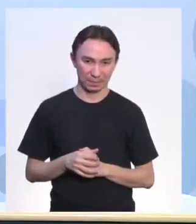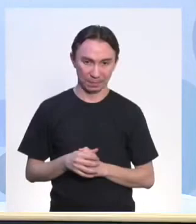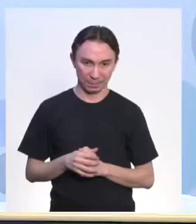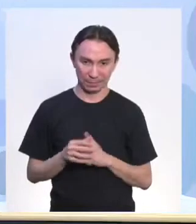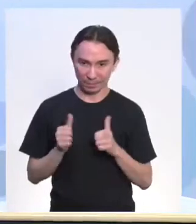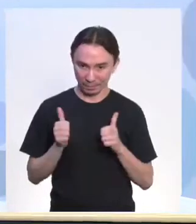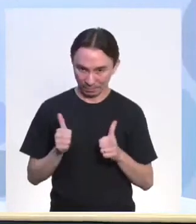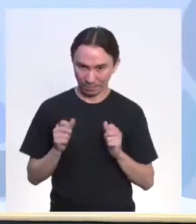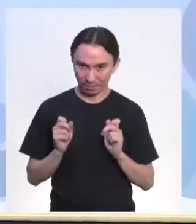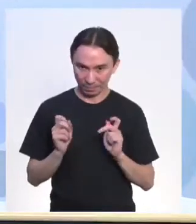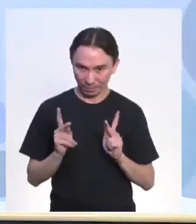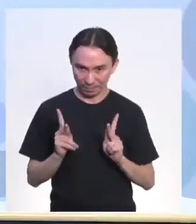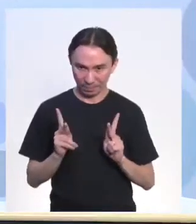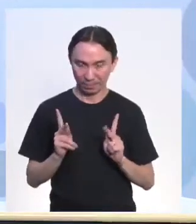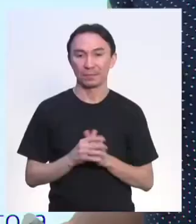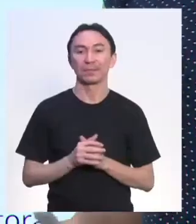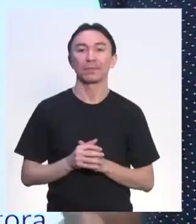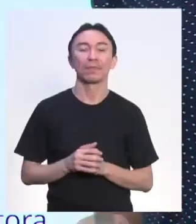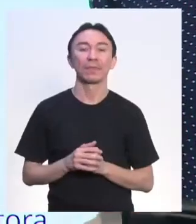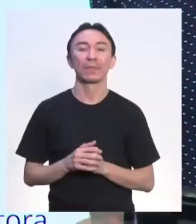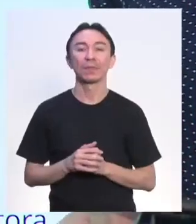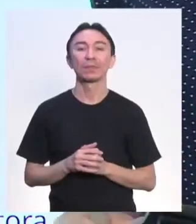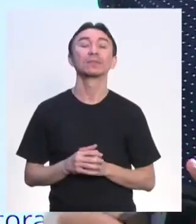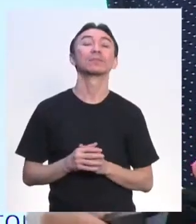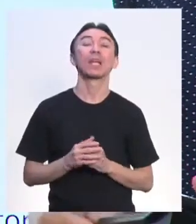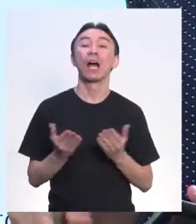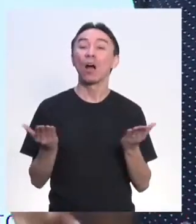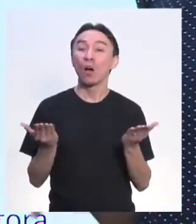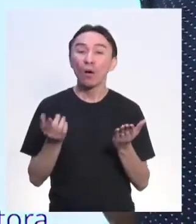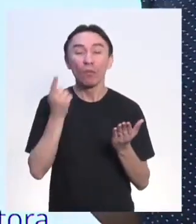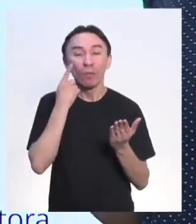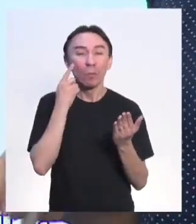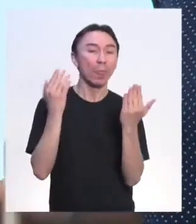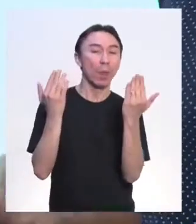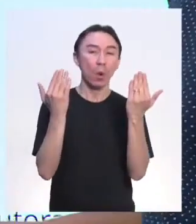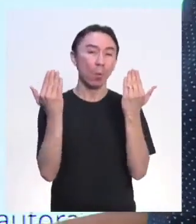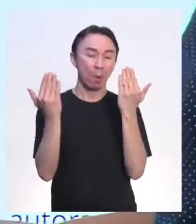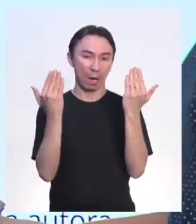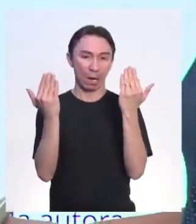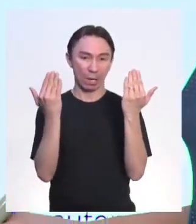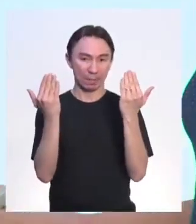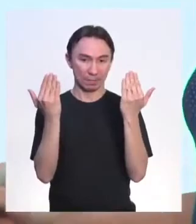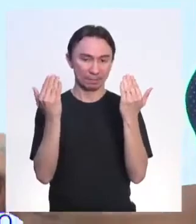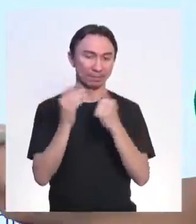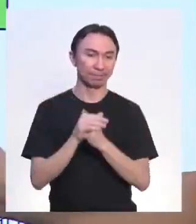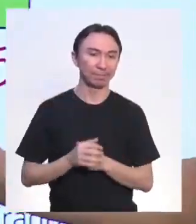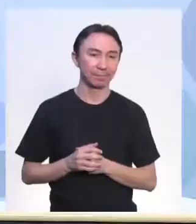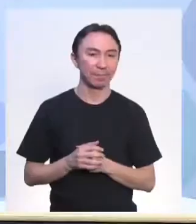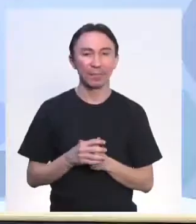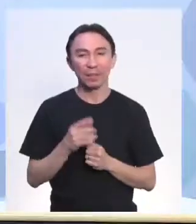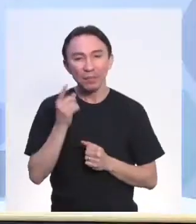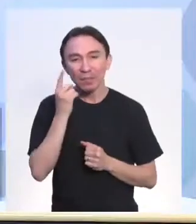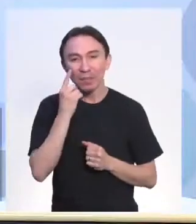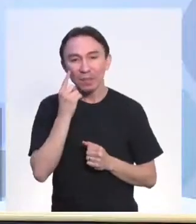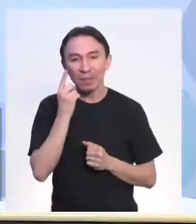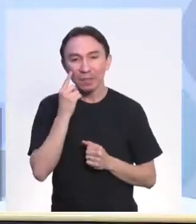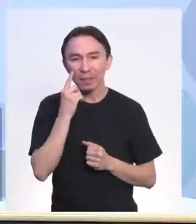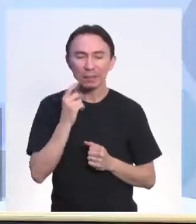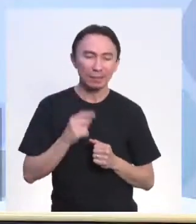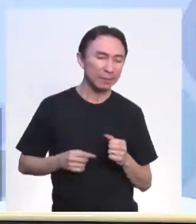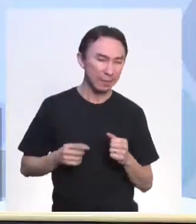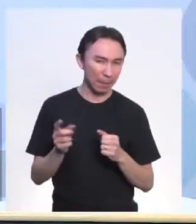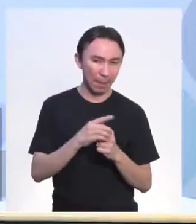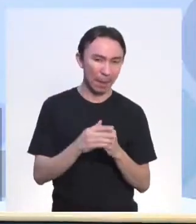0,75, ok? Muito bem. Agora nós vamos comparar esses números decimais. Vamos ver a parte inteira